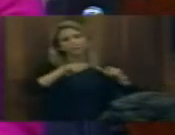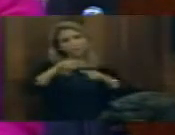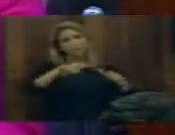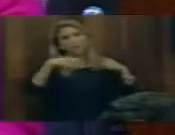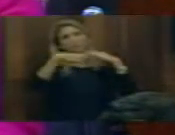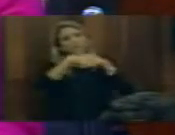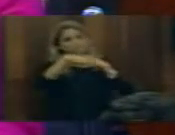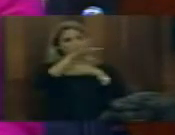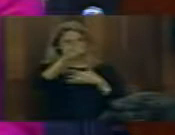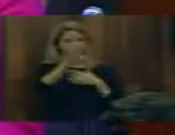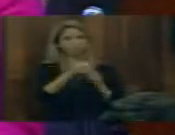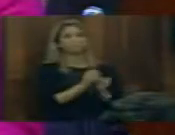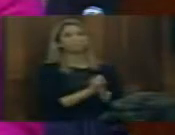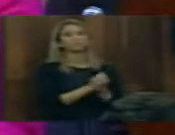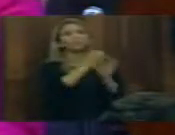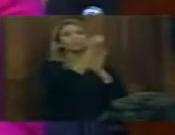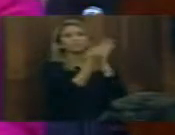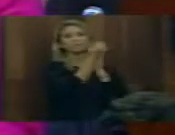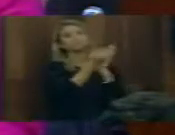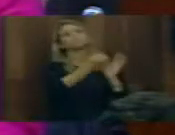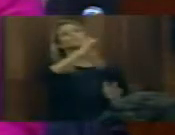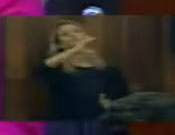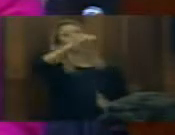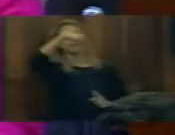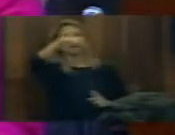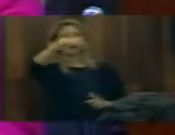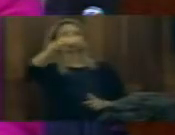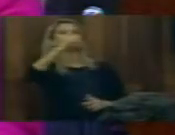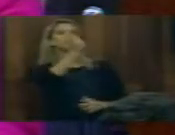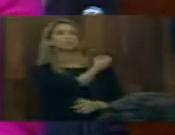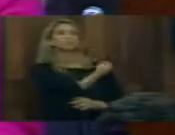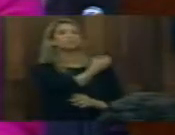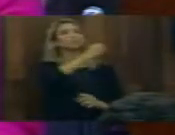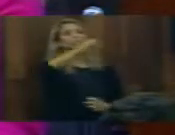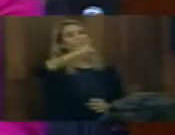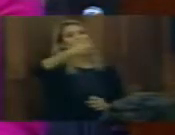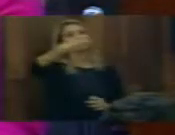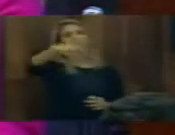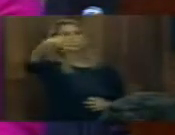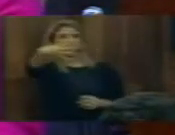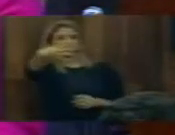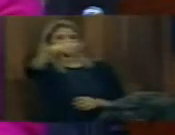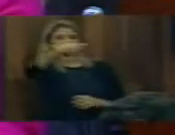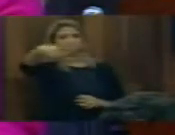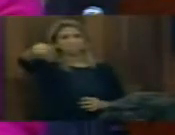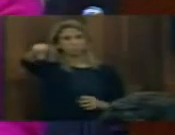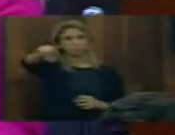ofício GAP, CM, número 134-2019. Veto